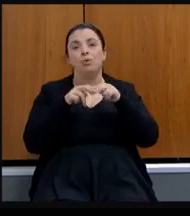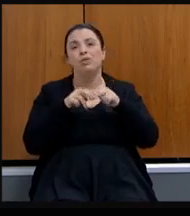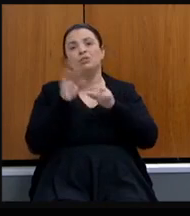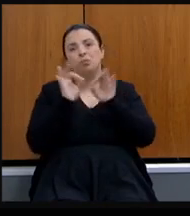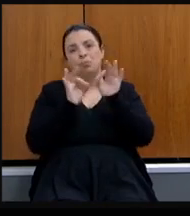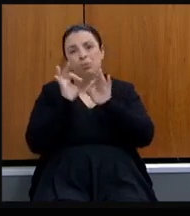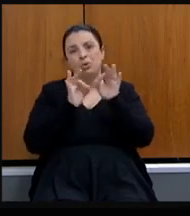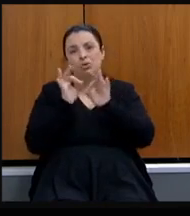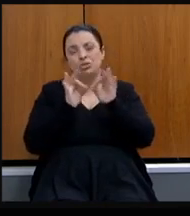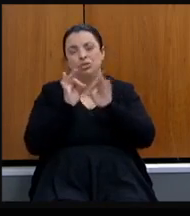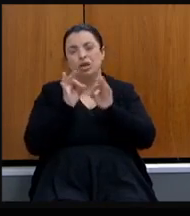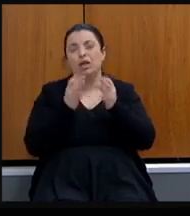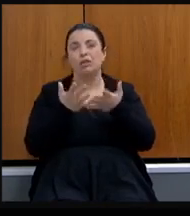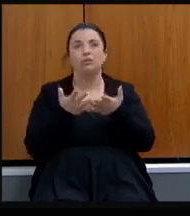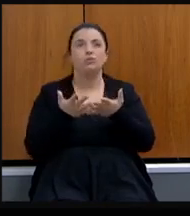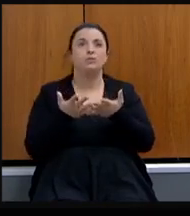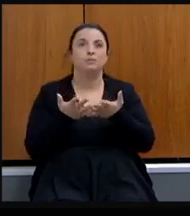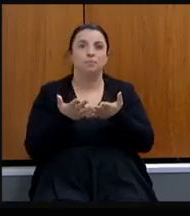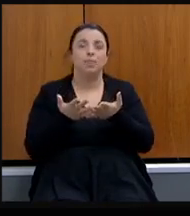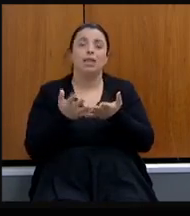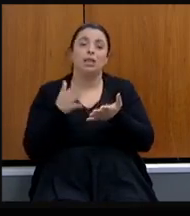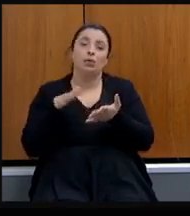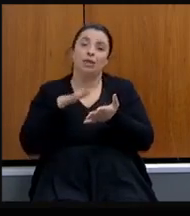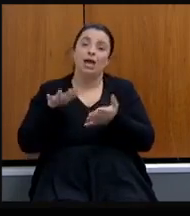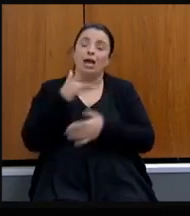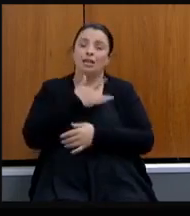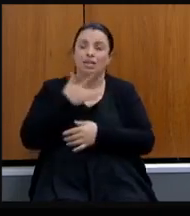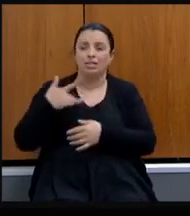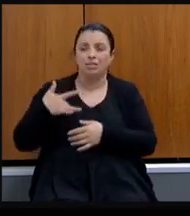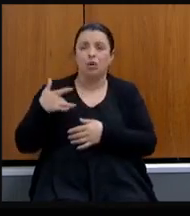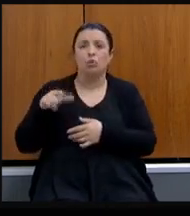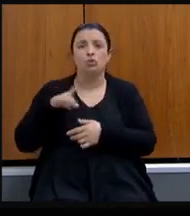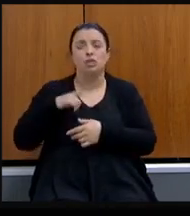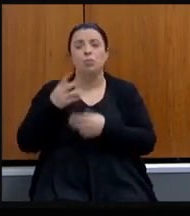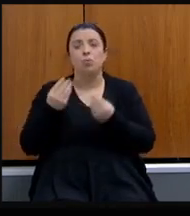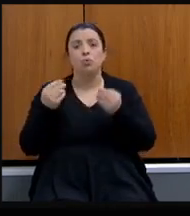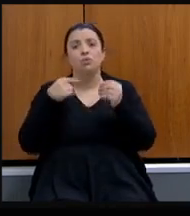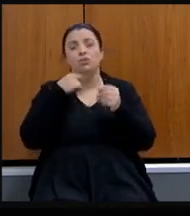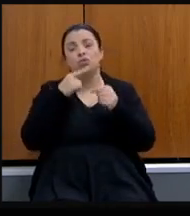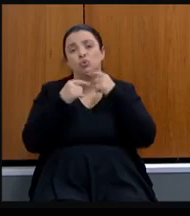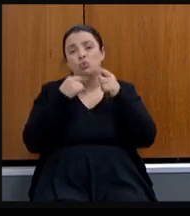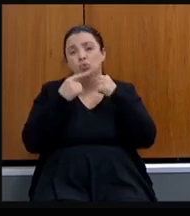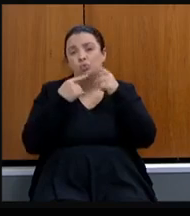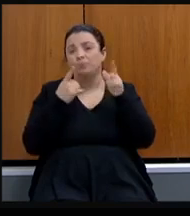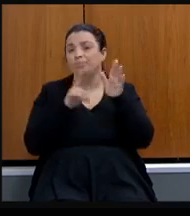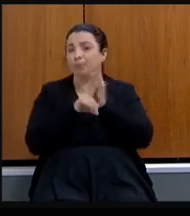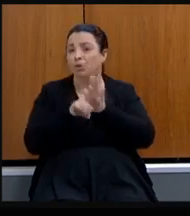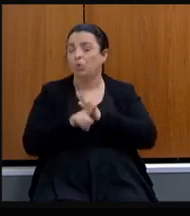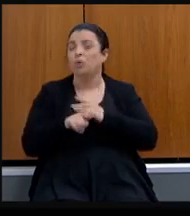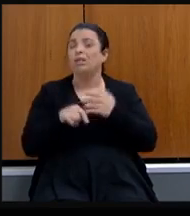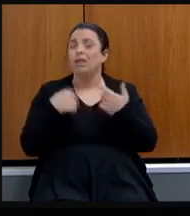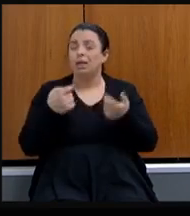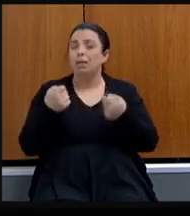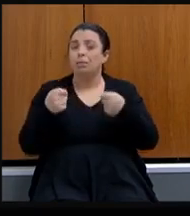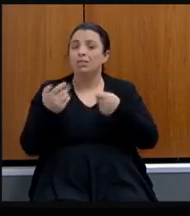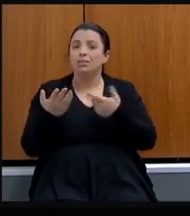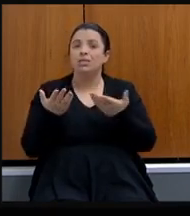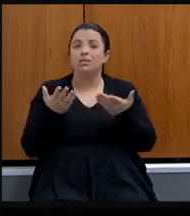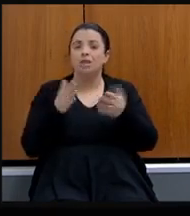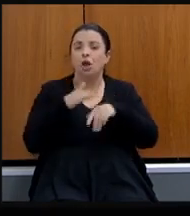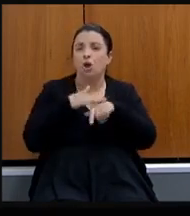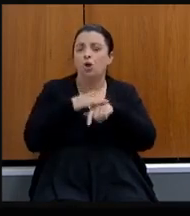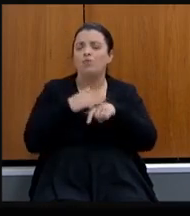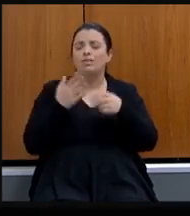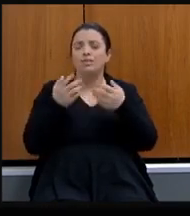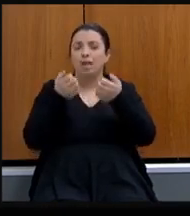na área das causas são muito cuestionarios eu acho que são levados também que a gente tem que fazer e